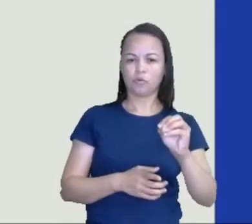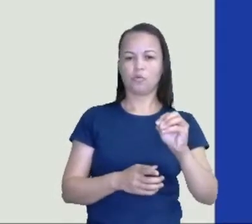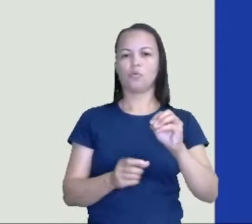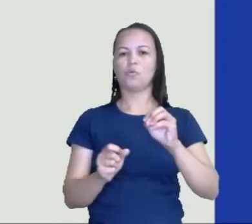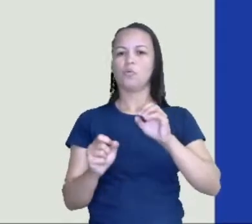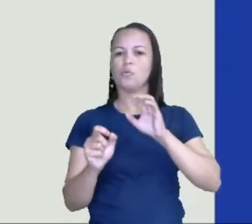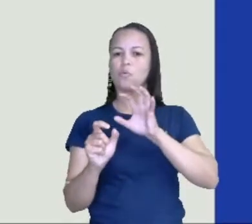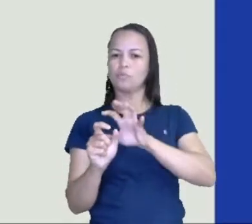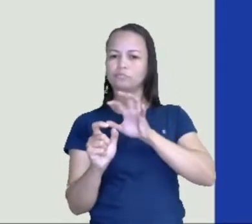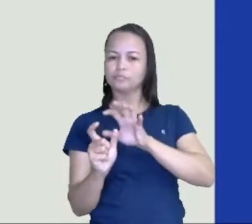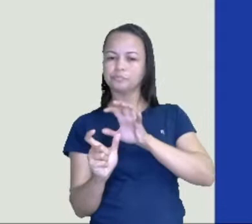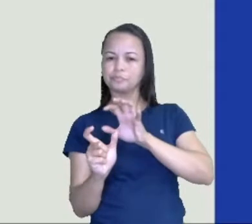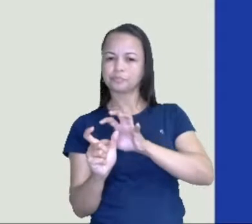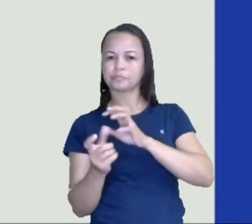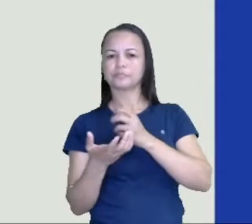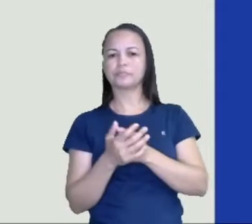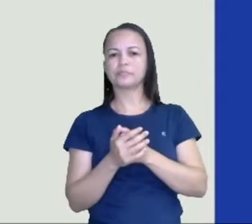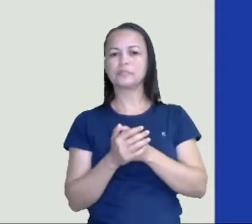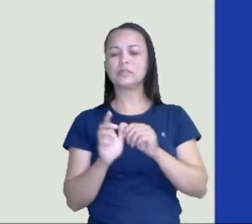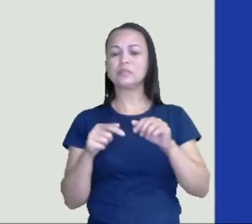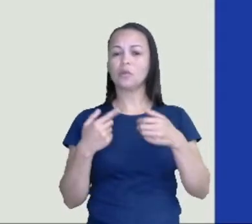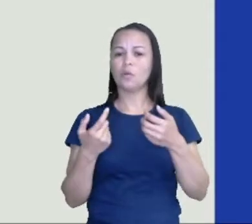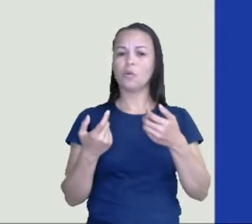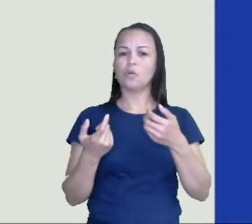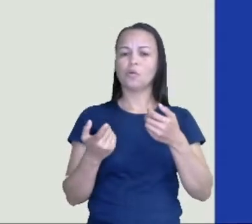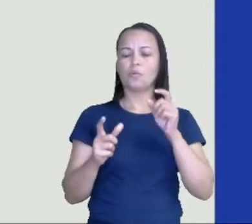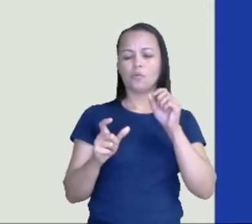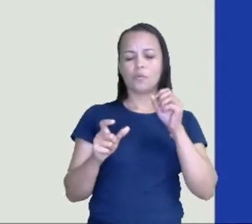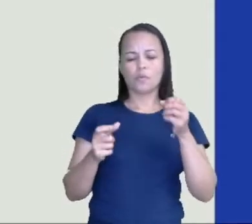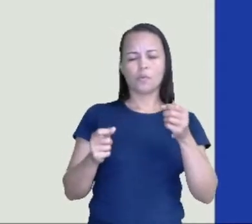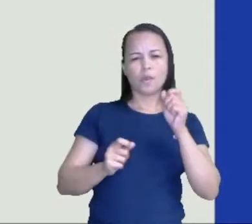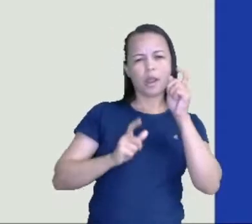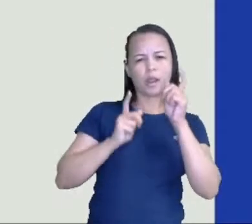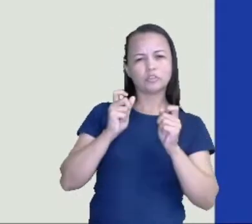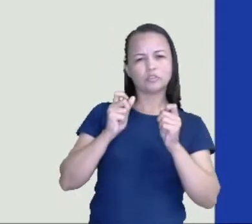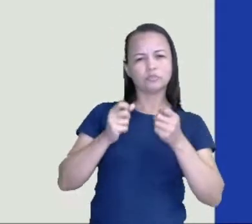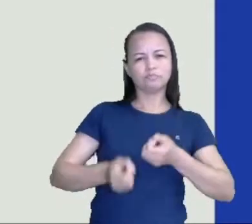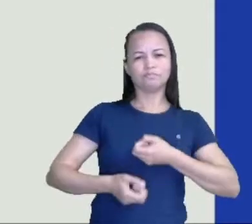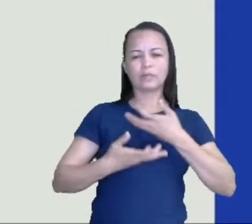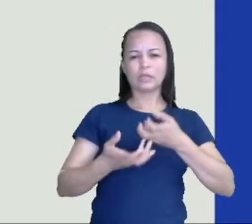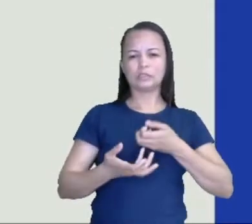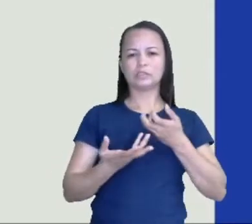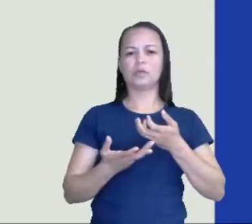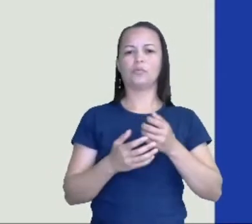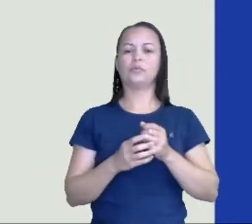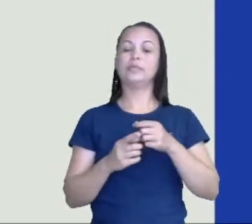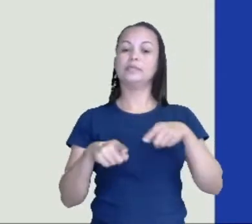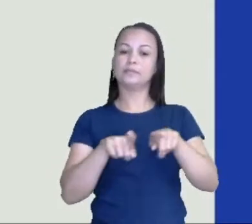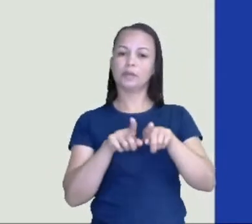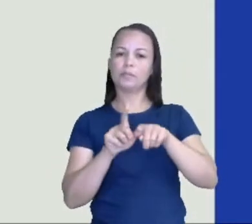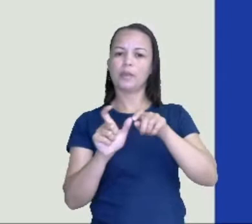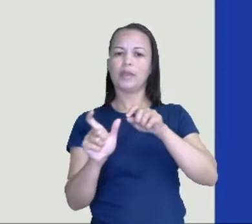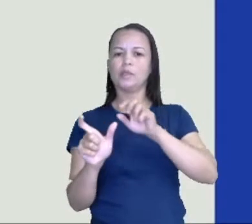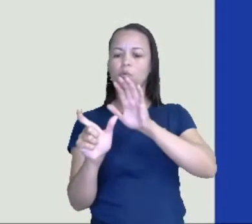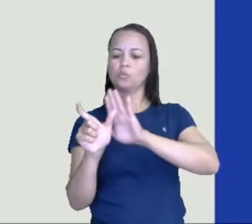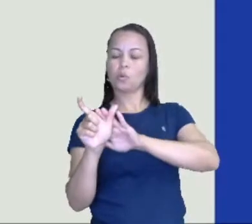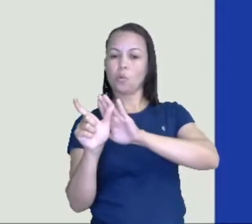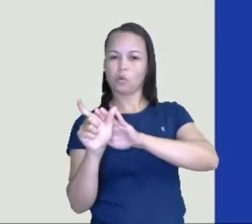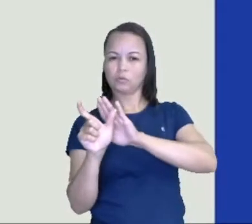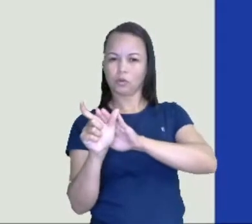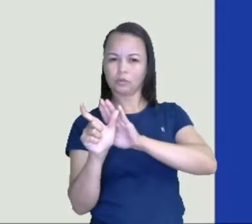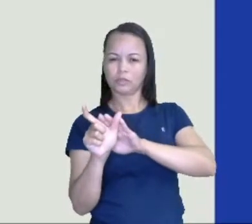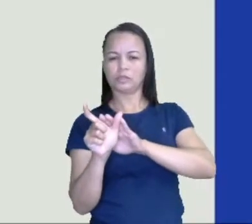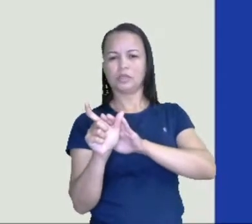palavra, expressão ou enunciado, e o conotativo, que é o